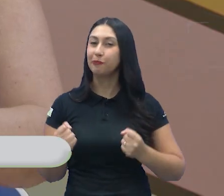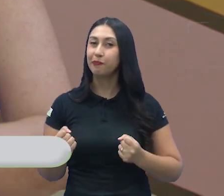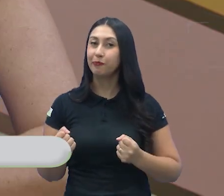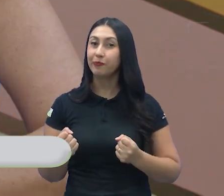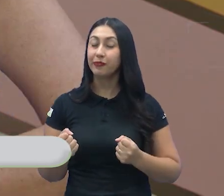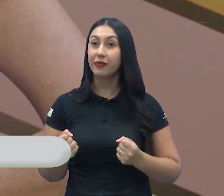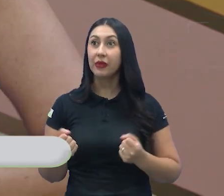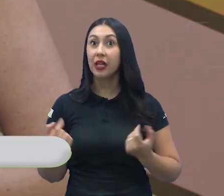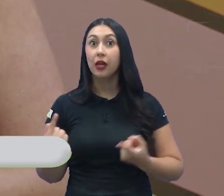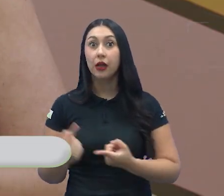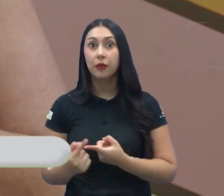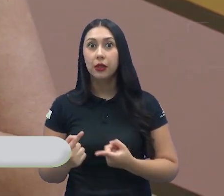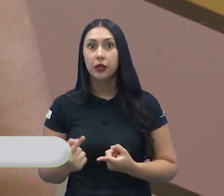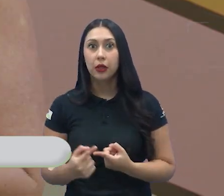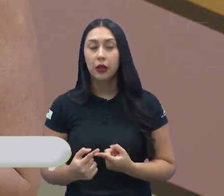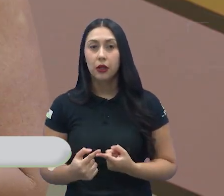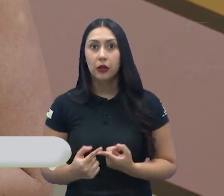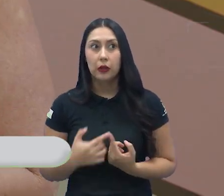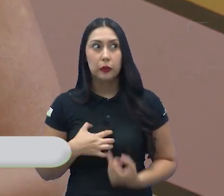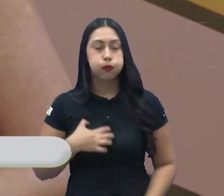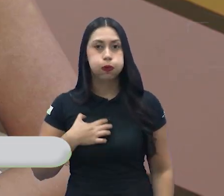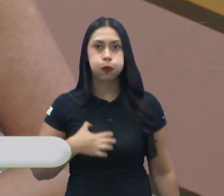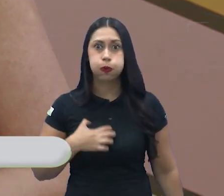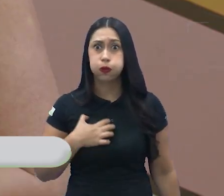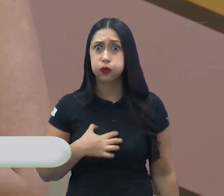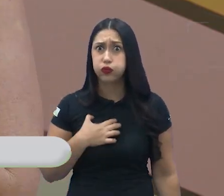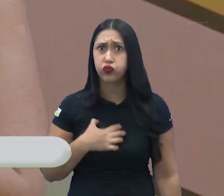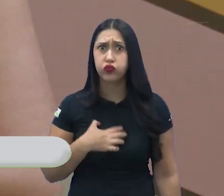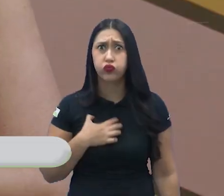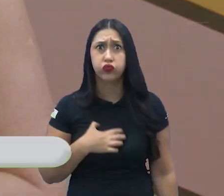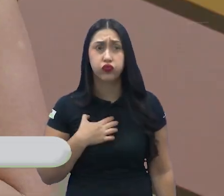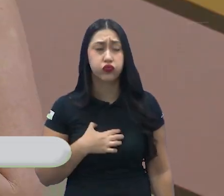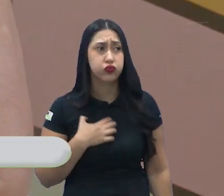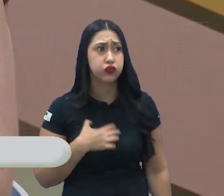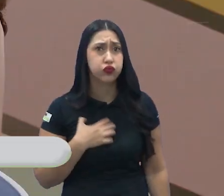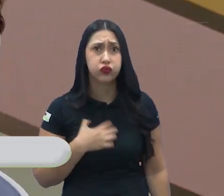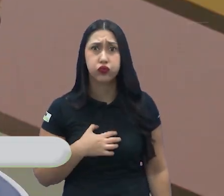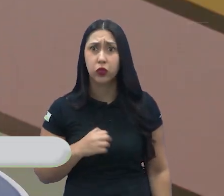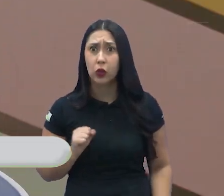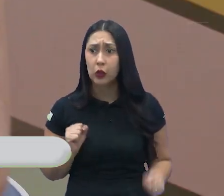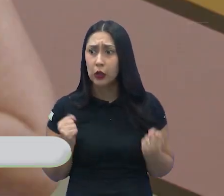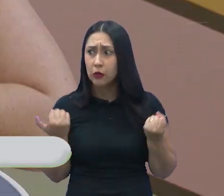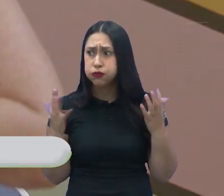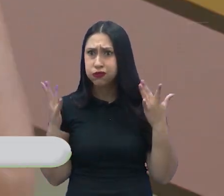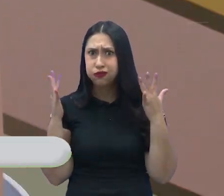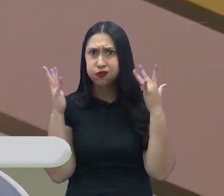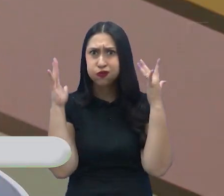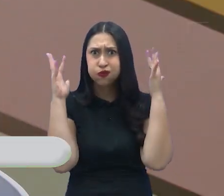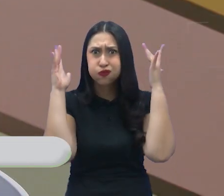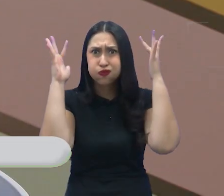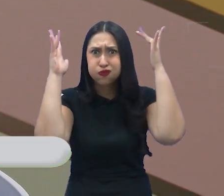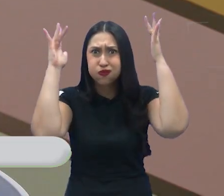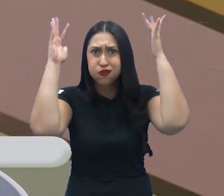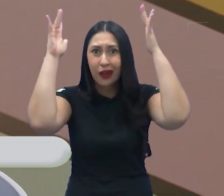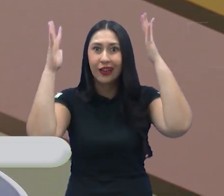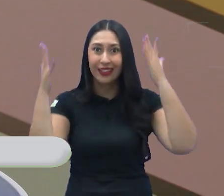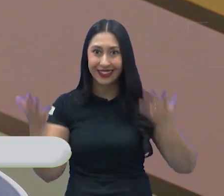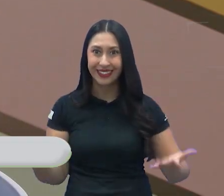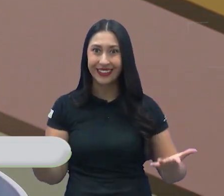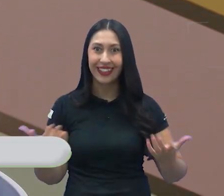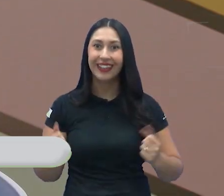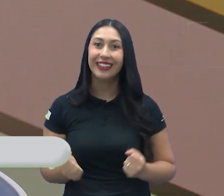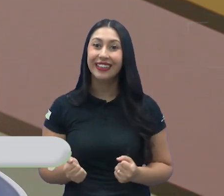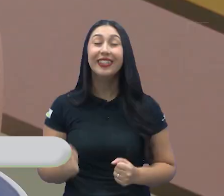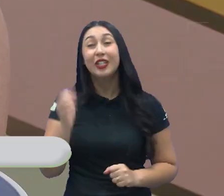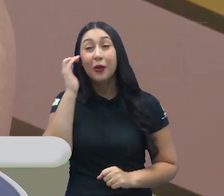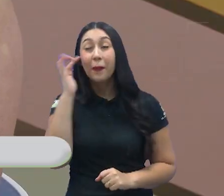quando o colérico fica muito raivoso, muito bravo, né, assim, o sangue ferve, né, fica vermelho. E aí, pensa no